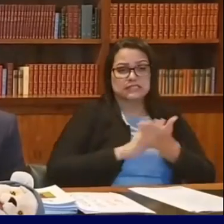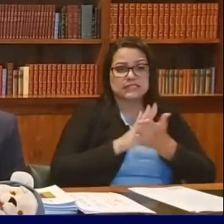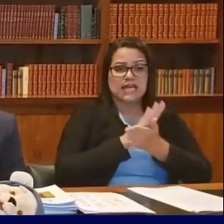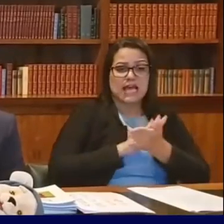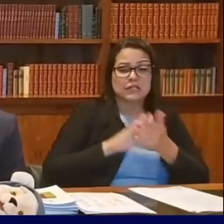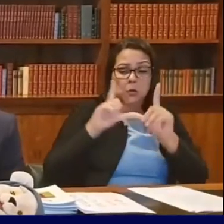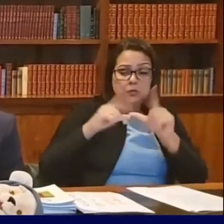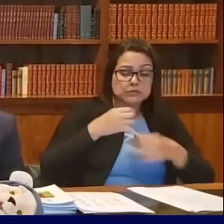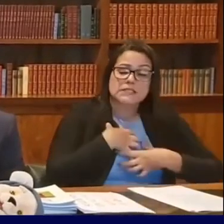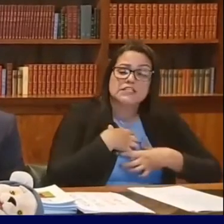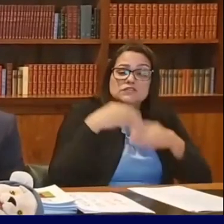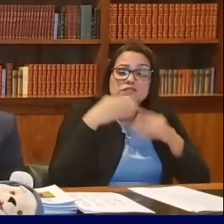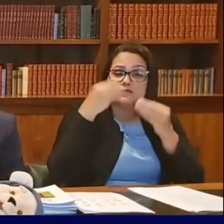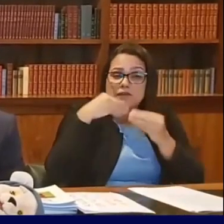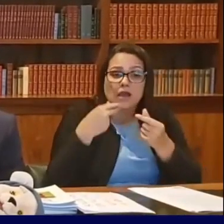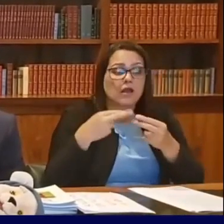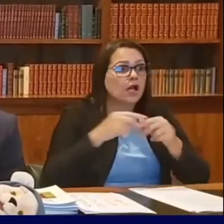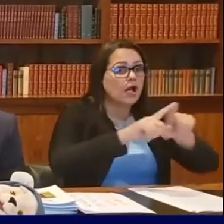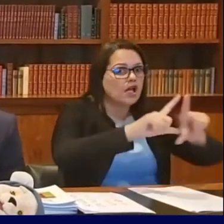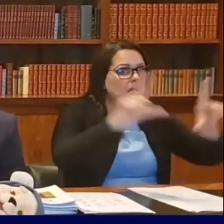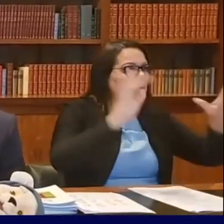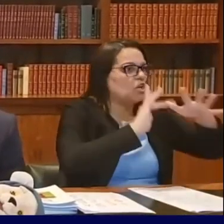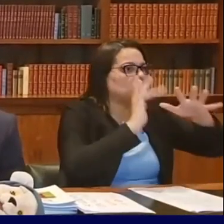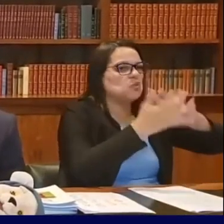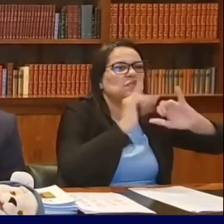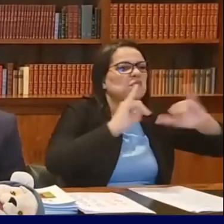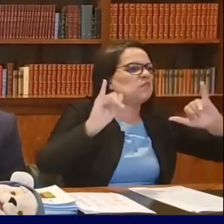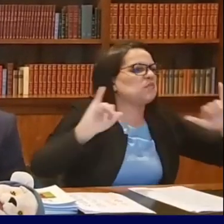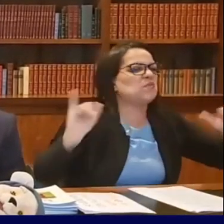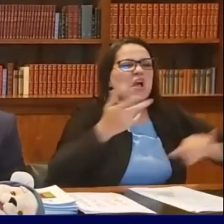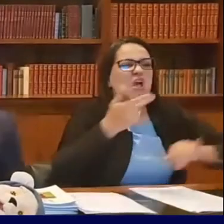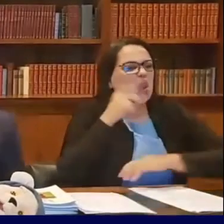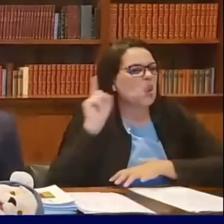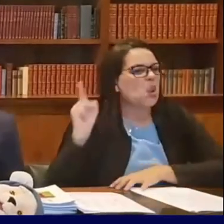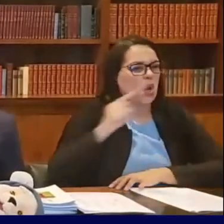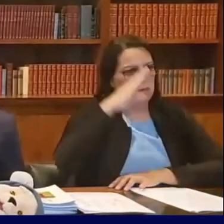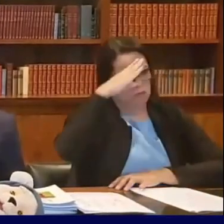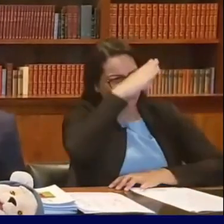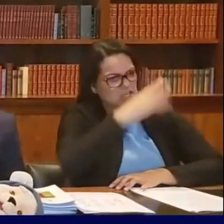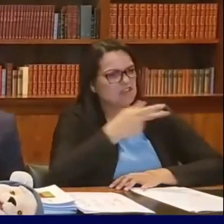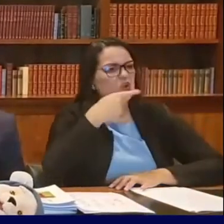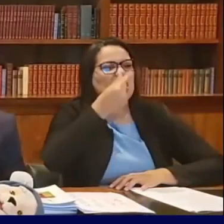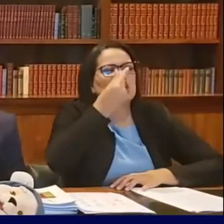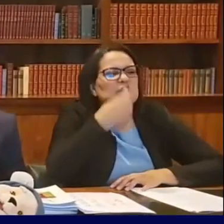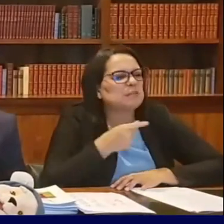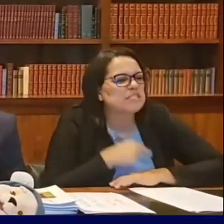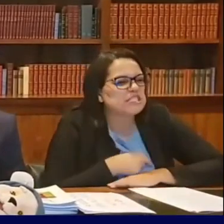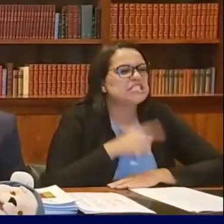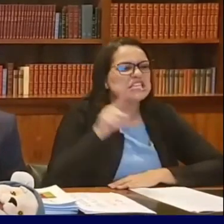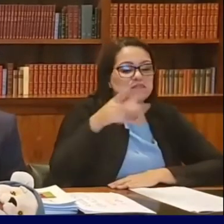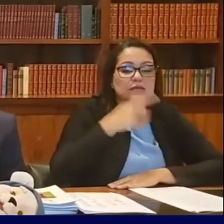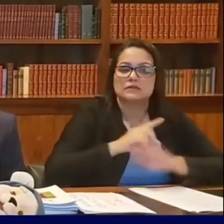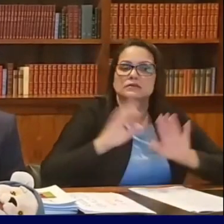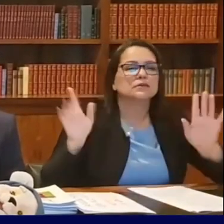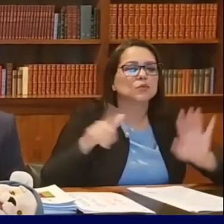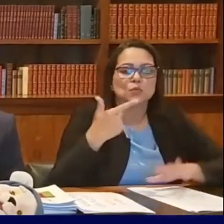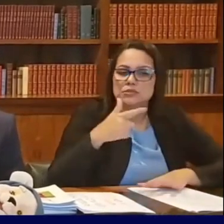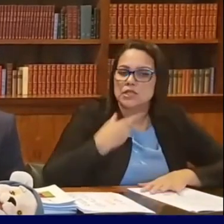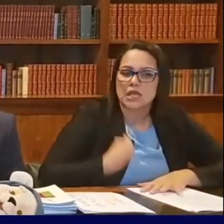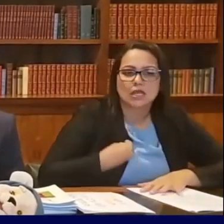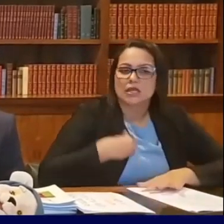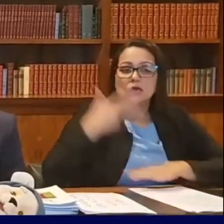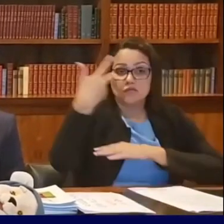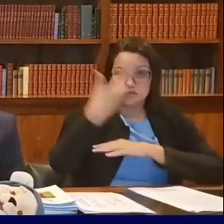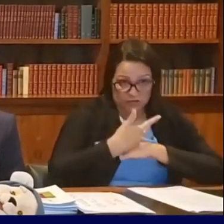O pessoal da mídia, a grande mídia, falando que eu chamei de gripezinha a questão do Covid. Não existe um vídeo ou